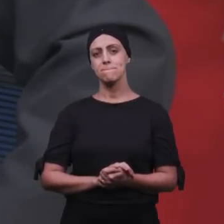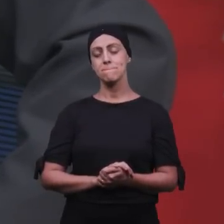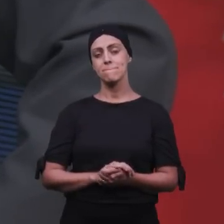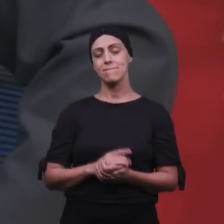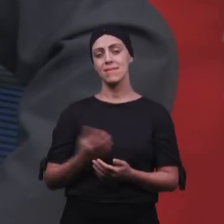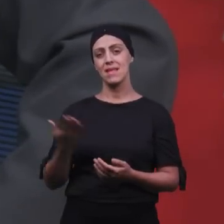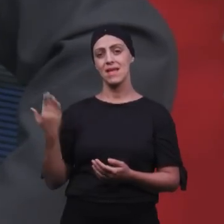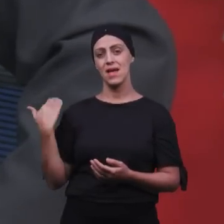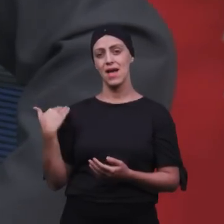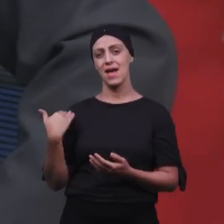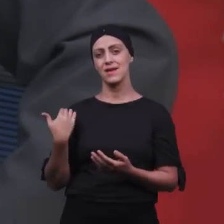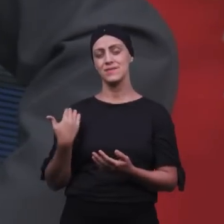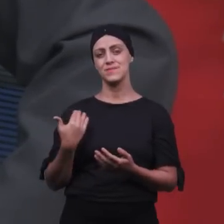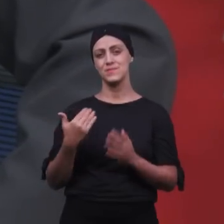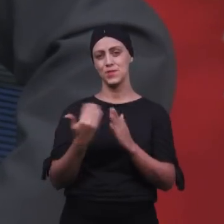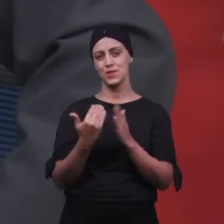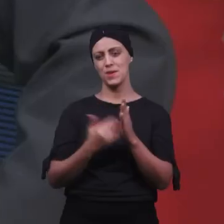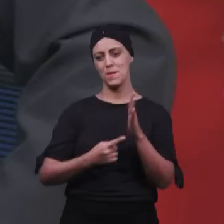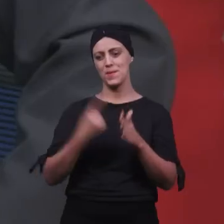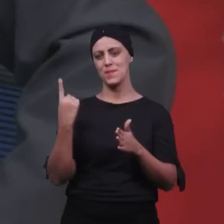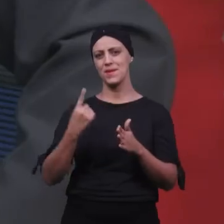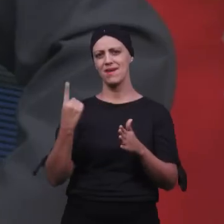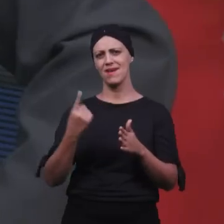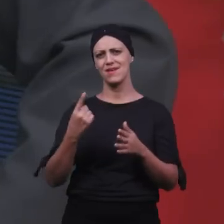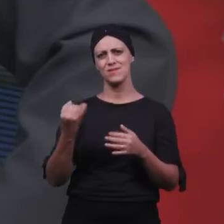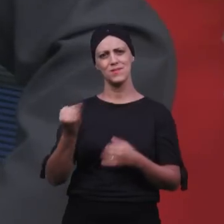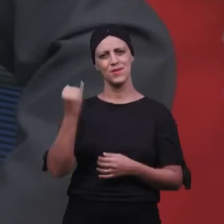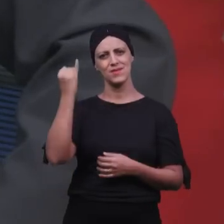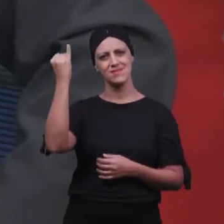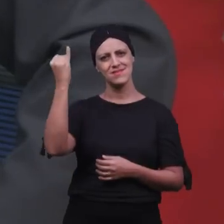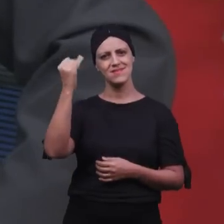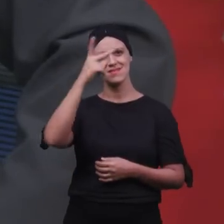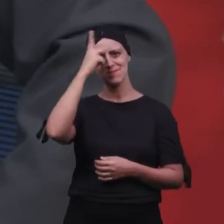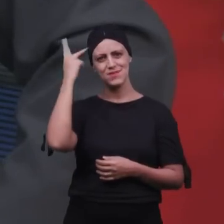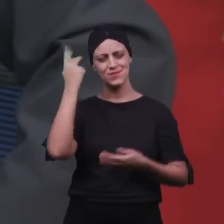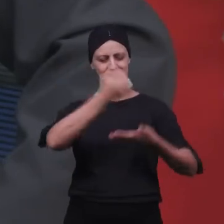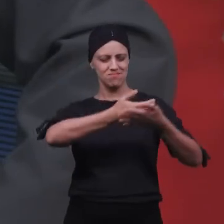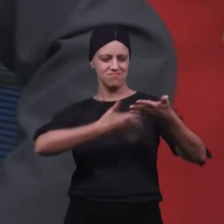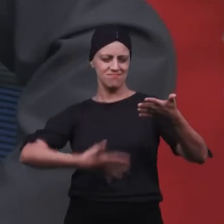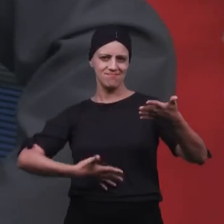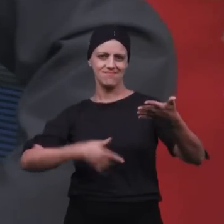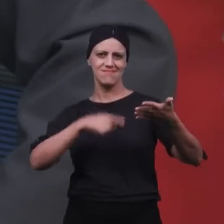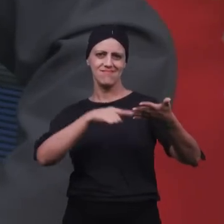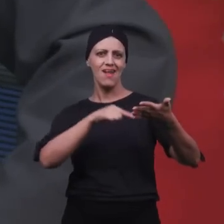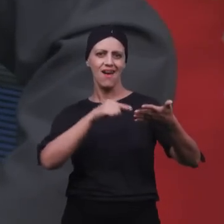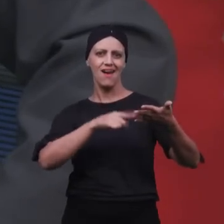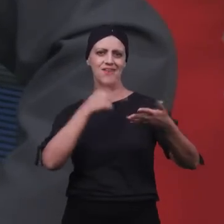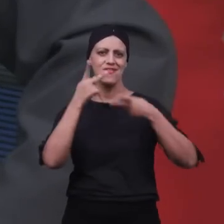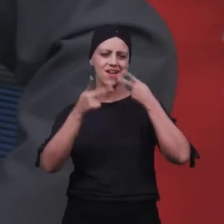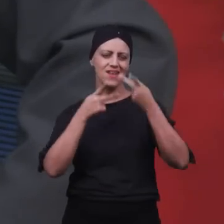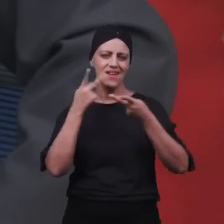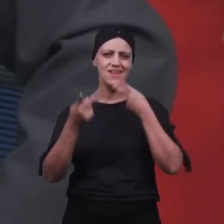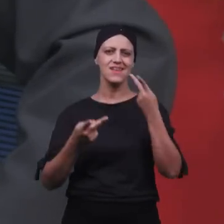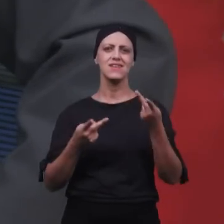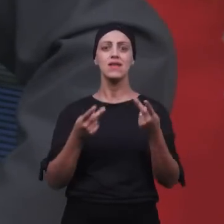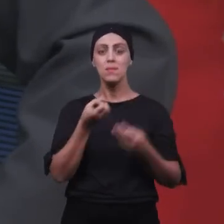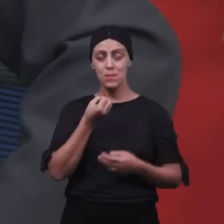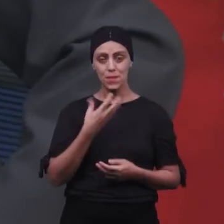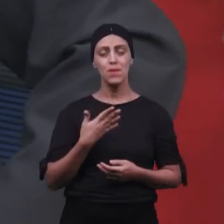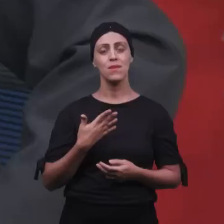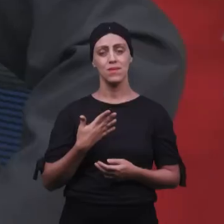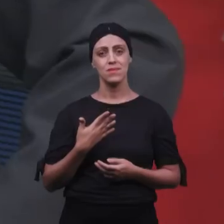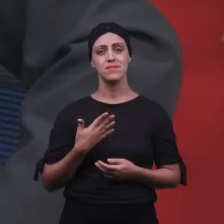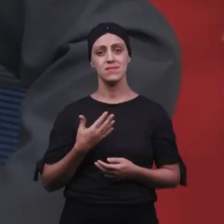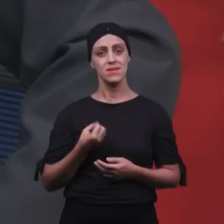os comentários, a participação ali no chat, participe, isso é bom primeiro